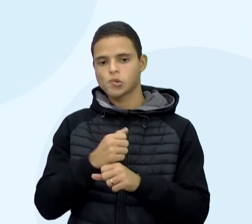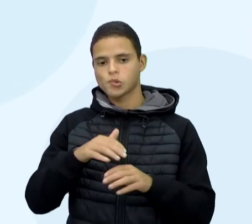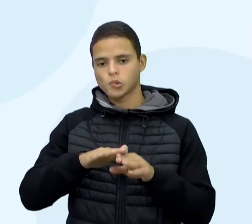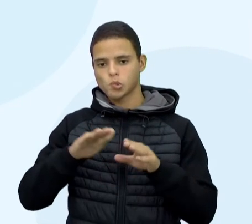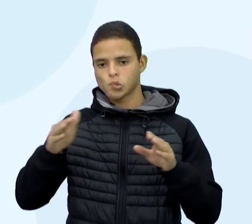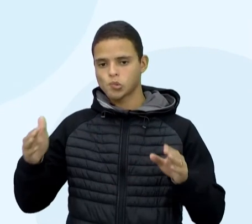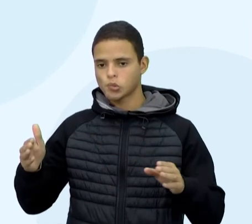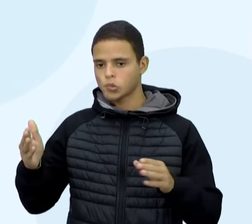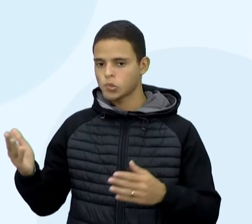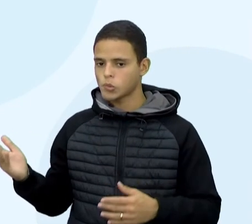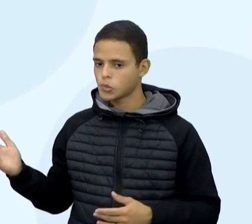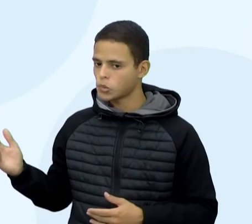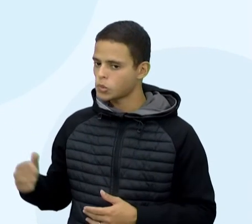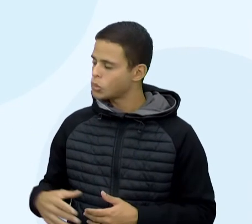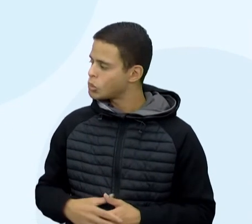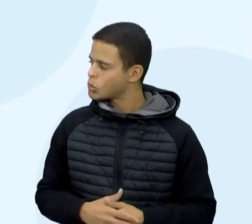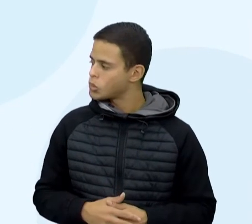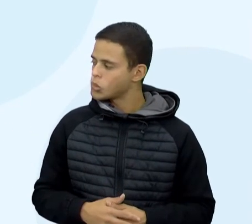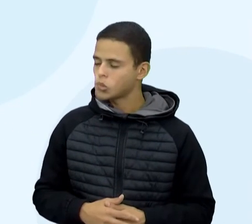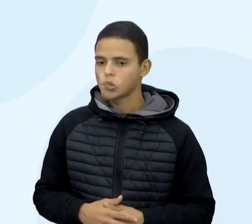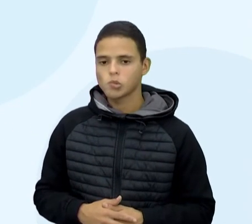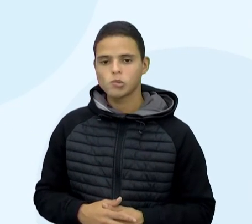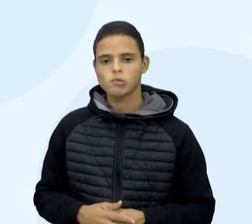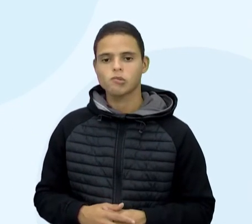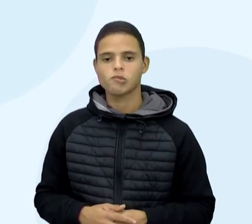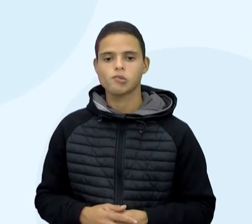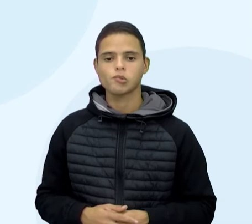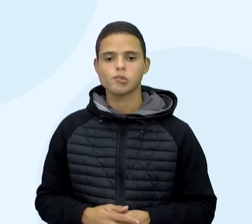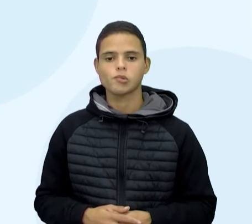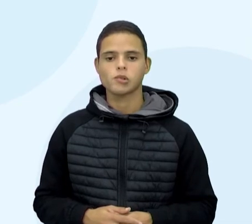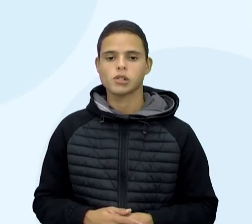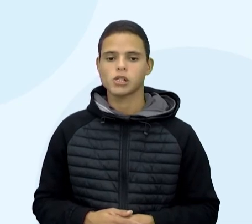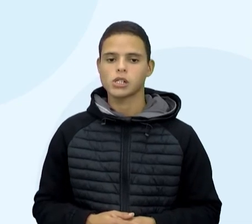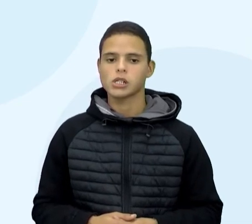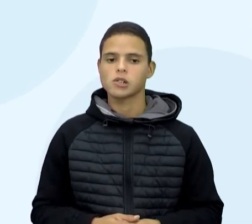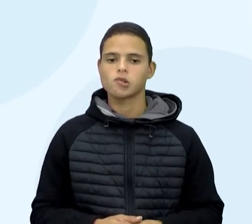túnel, tá? E esse túnel,